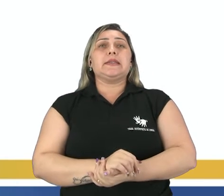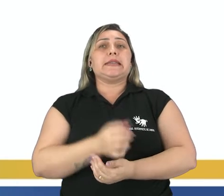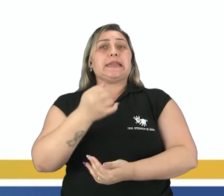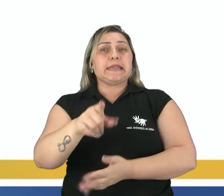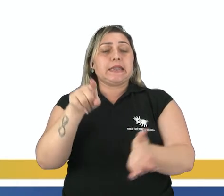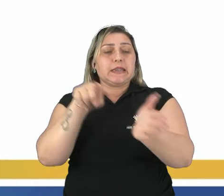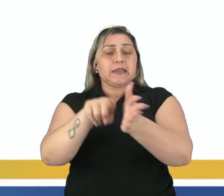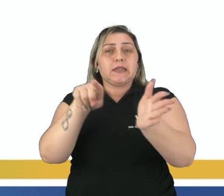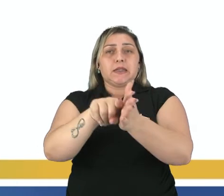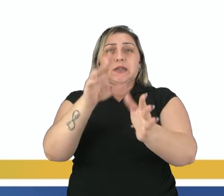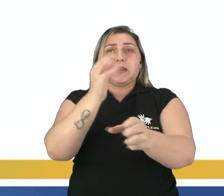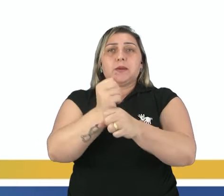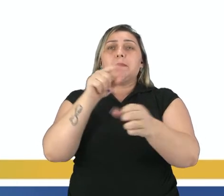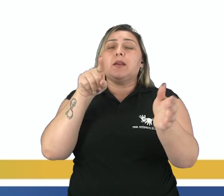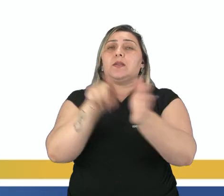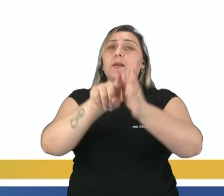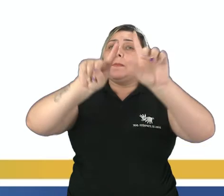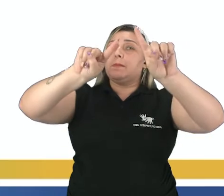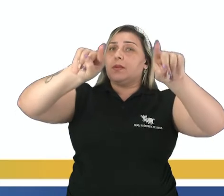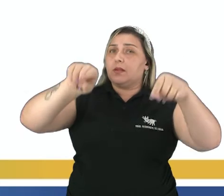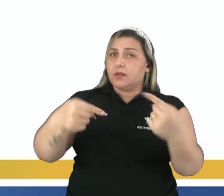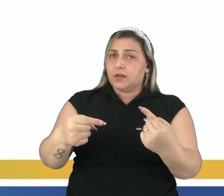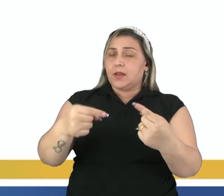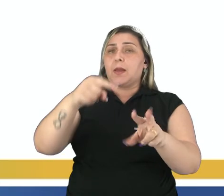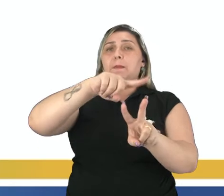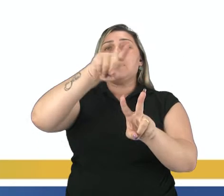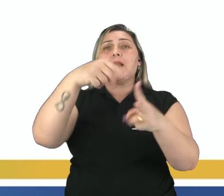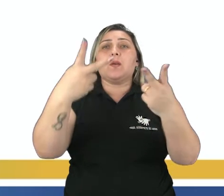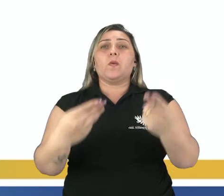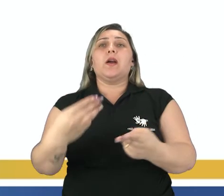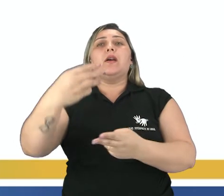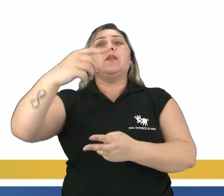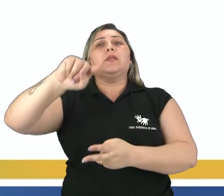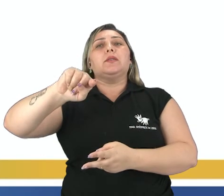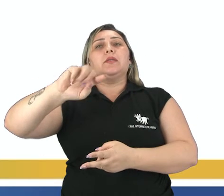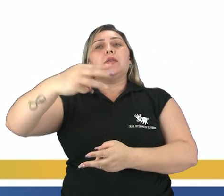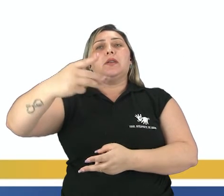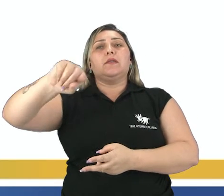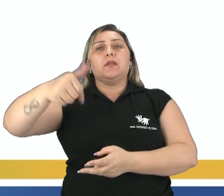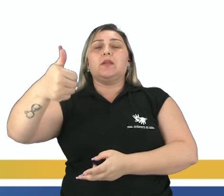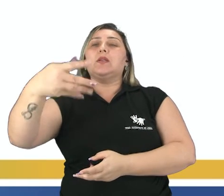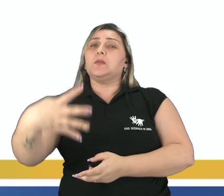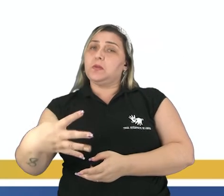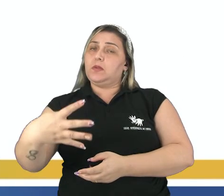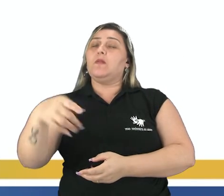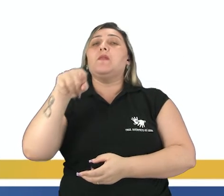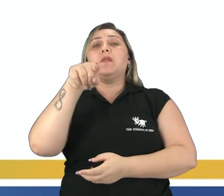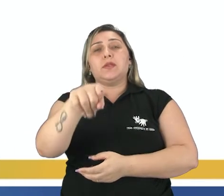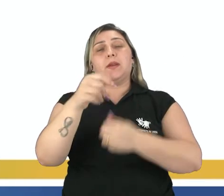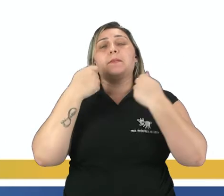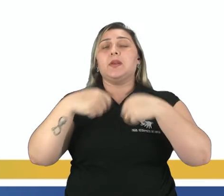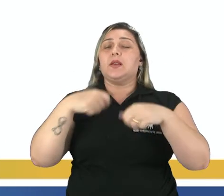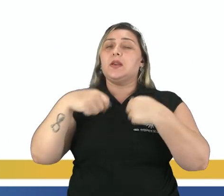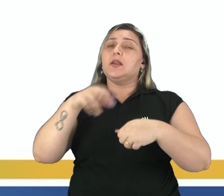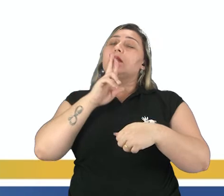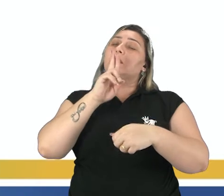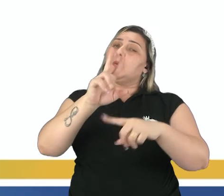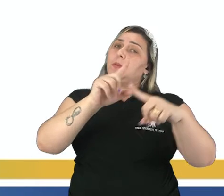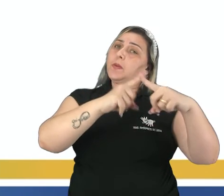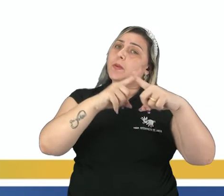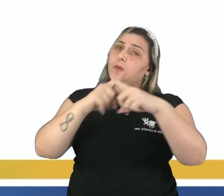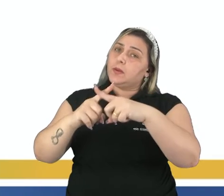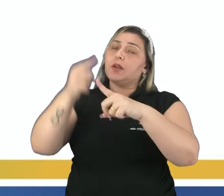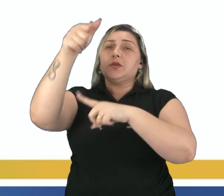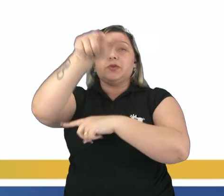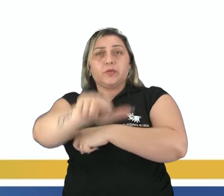questão colocasse aí entre parênteses π igual a 3,14, então vocês teriam que multiplicar mais